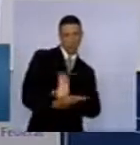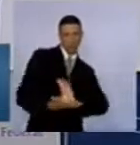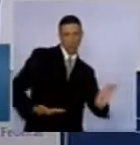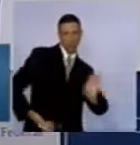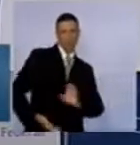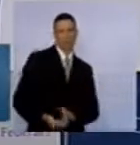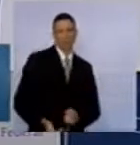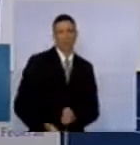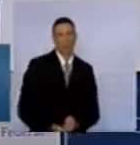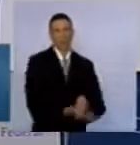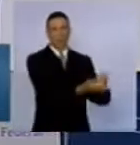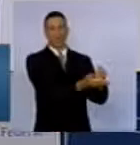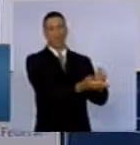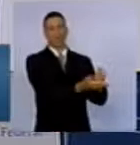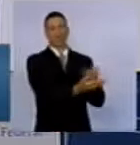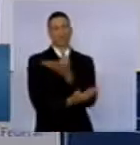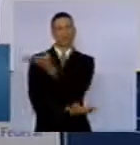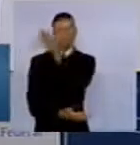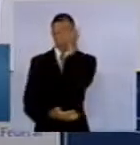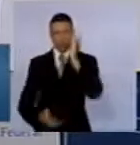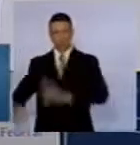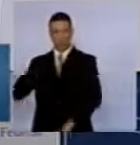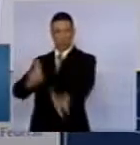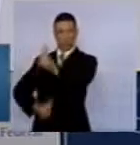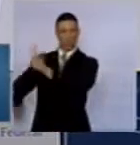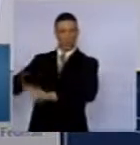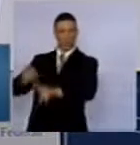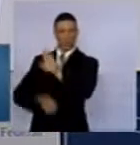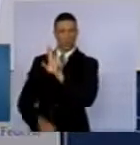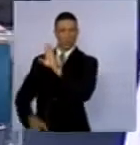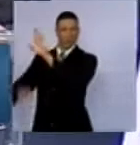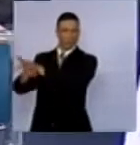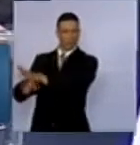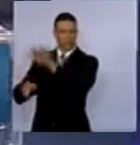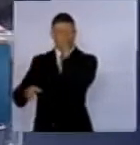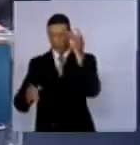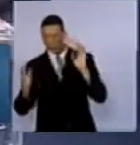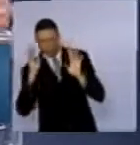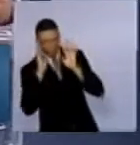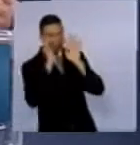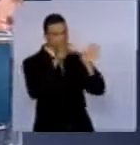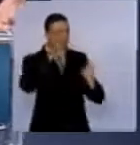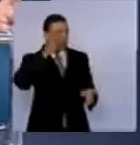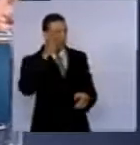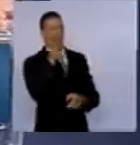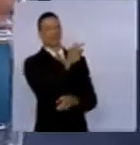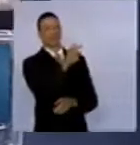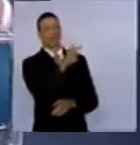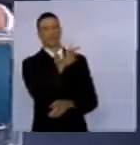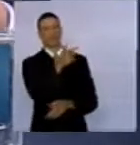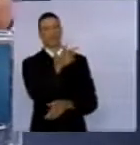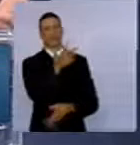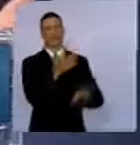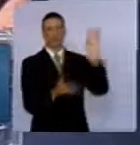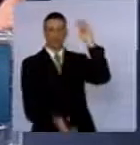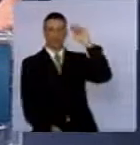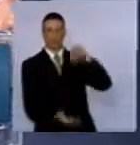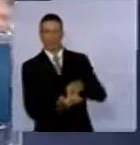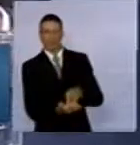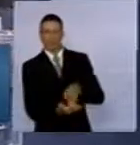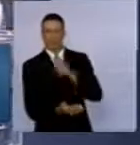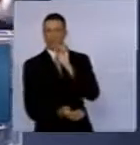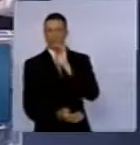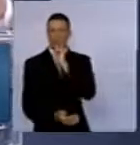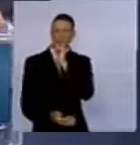ter uma pequena parte nessa cota e que possa se assistir. E, por fim, só para questionar a